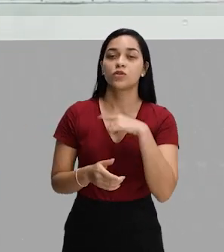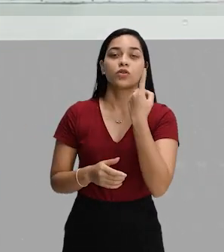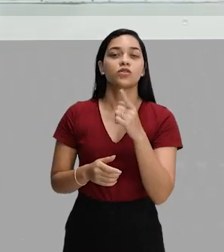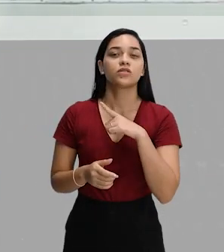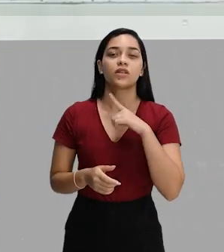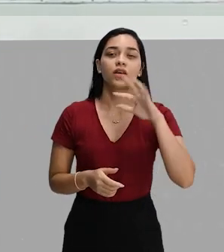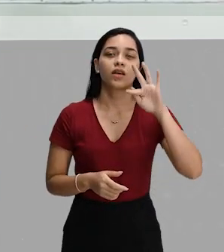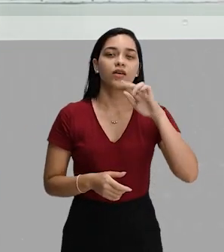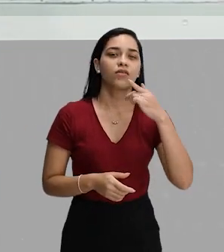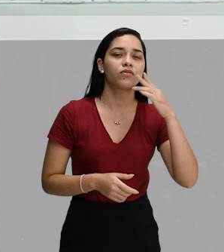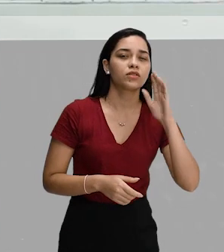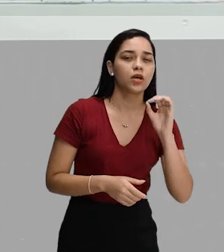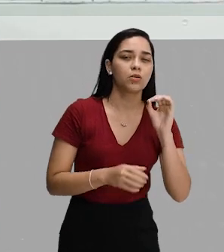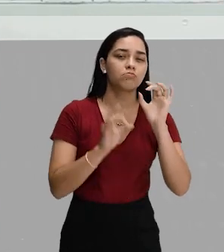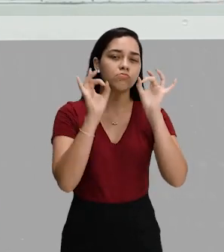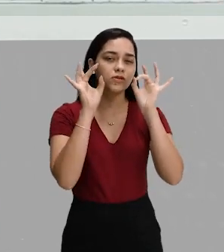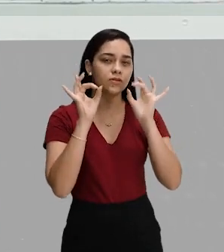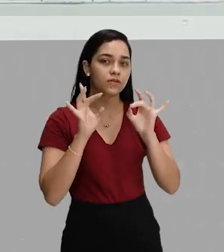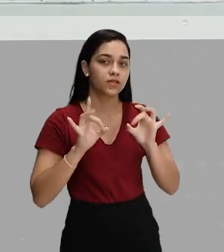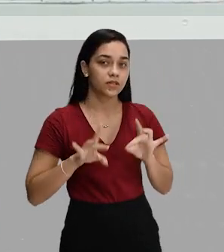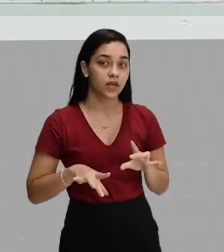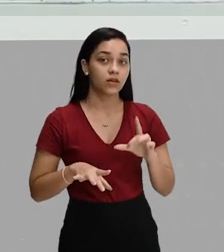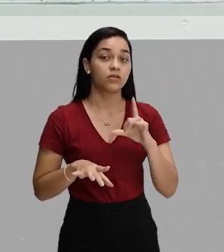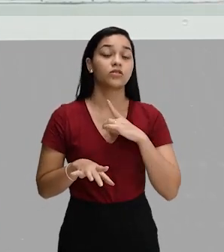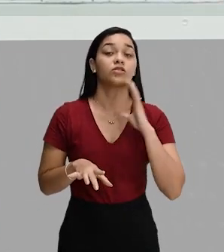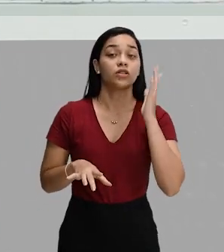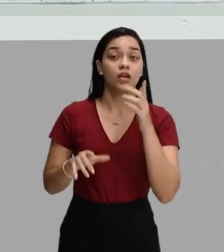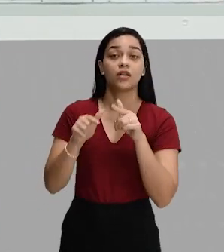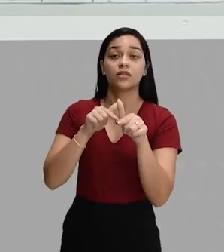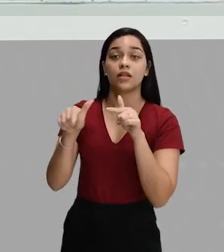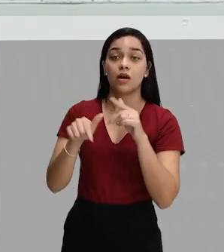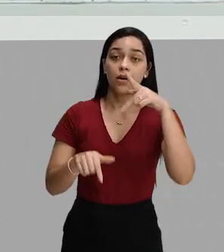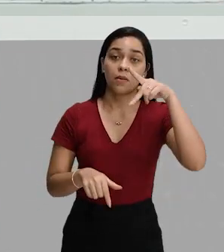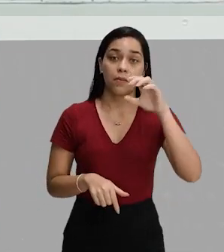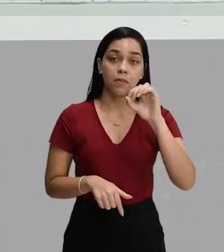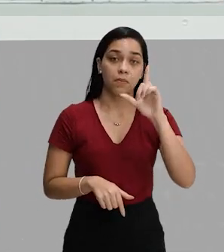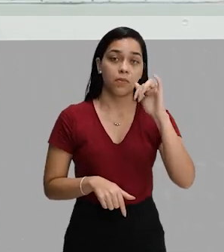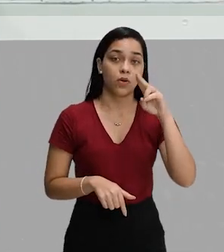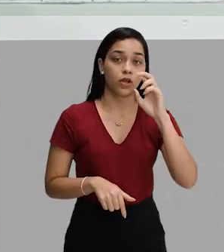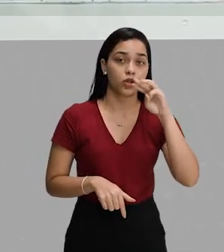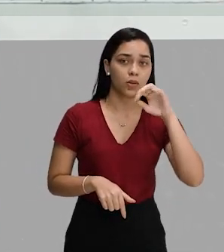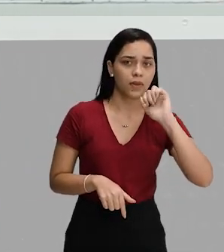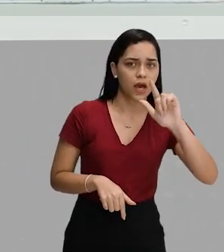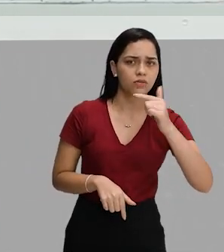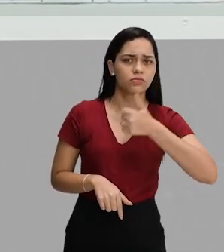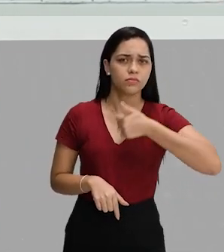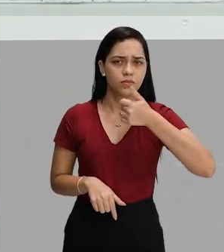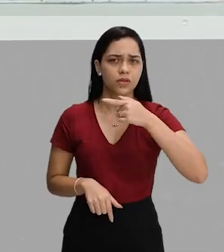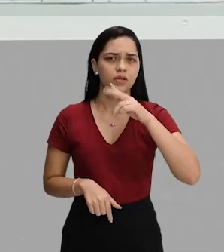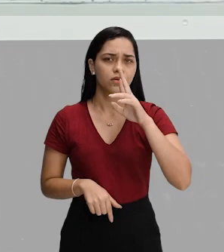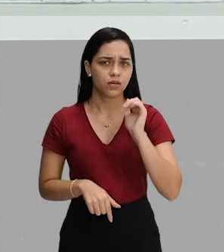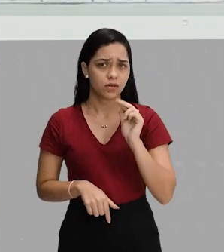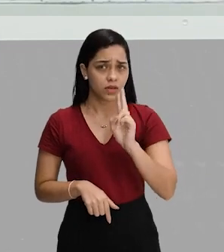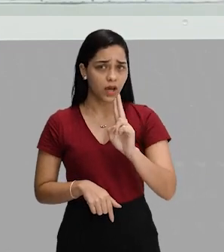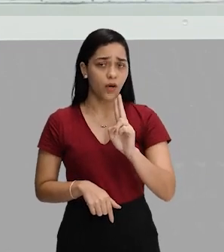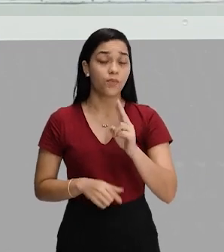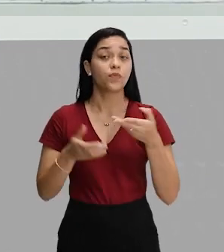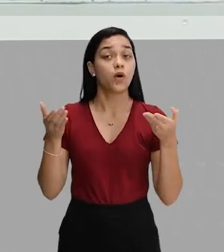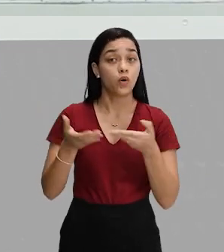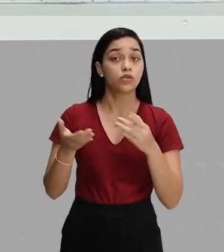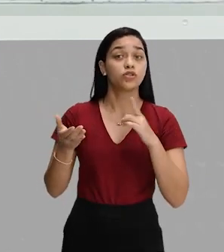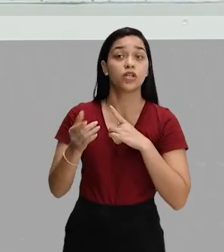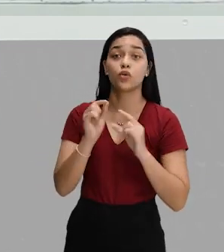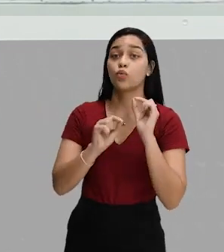uma função aí mais especial. A gente já trabalhou a função polinomial do primeiro grau, aquela conhecida função afim. Hoje a gente